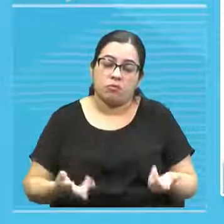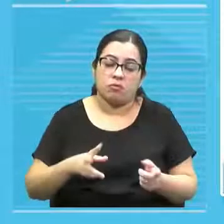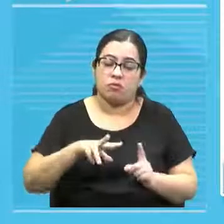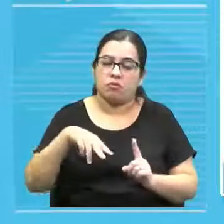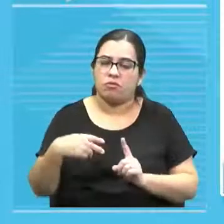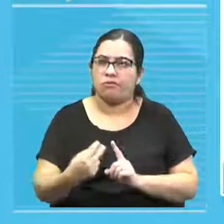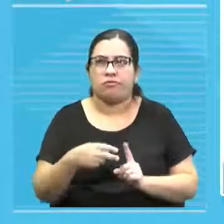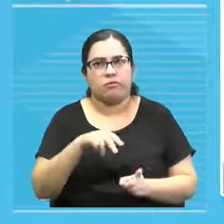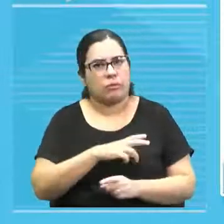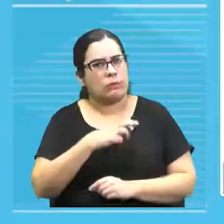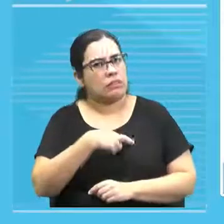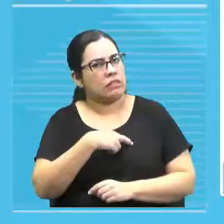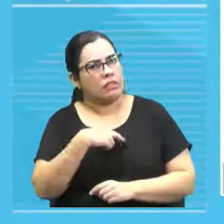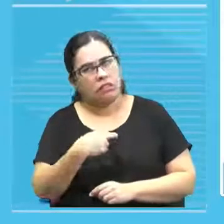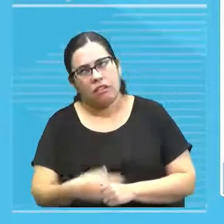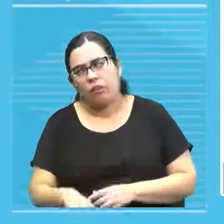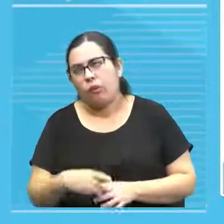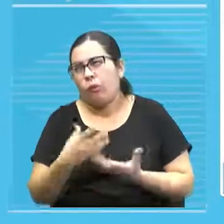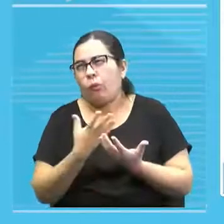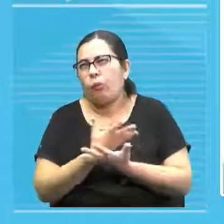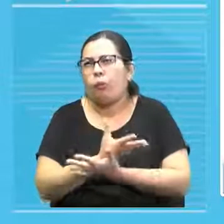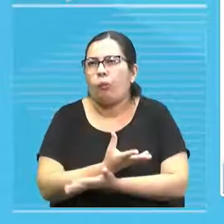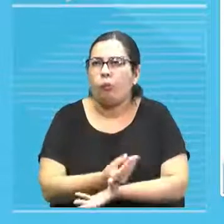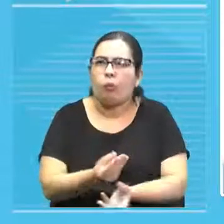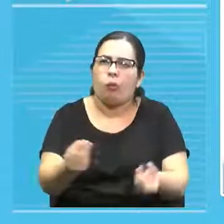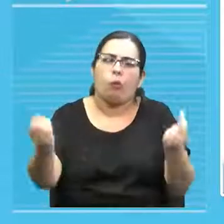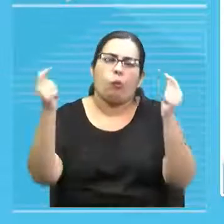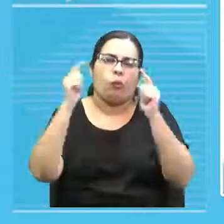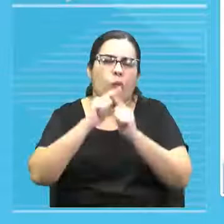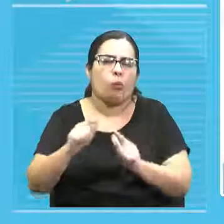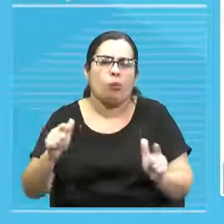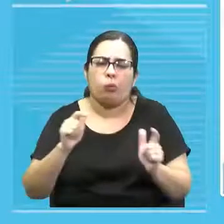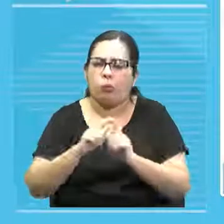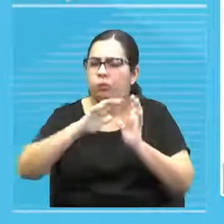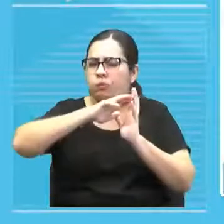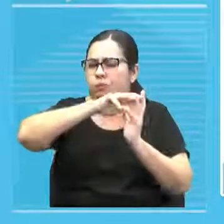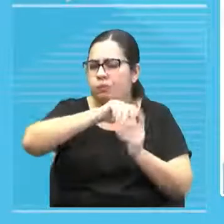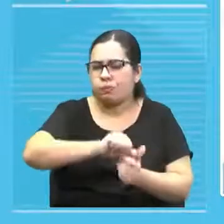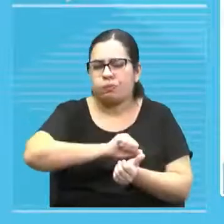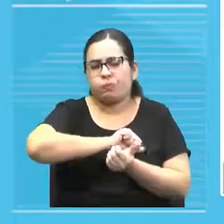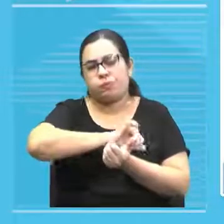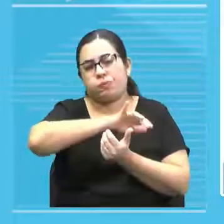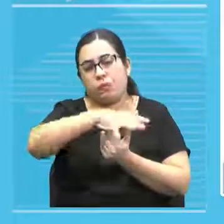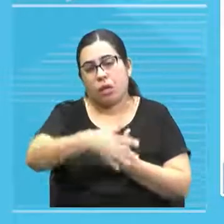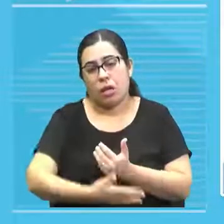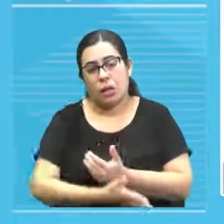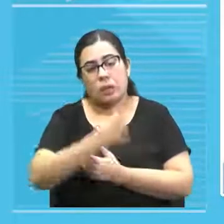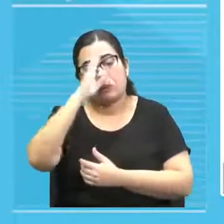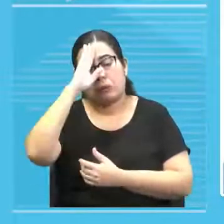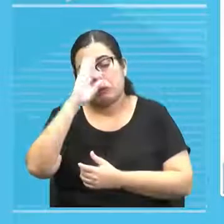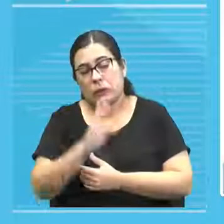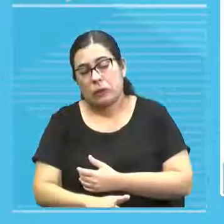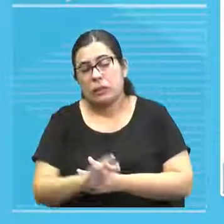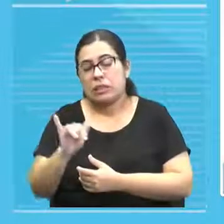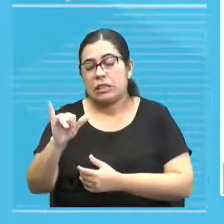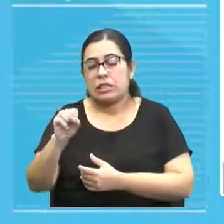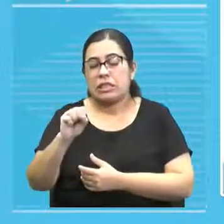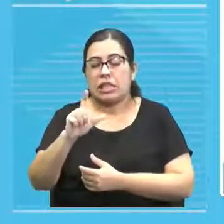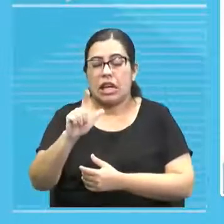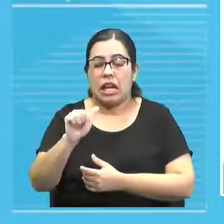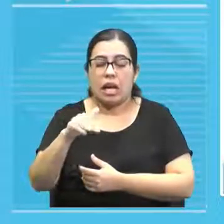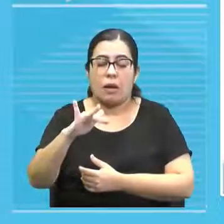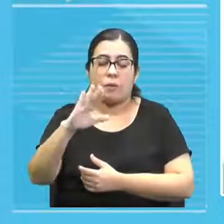vista religioso e eu gostei muito conflito religioso espalhado aí pelo mundo principalmente entre islâmicos